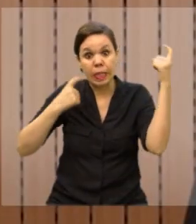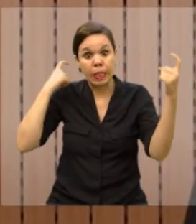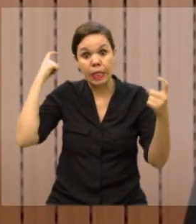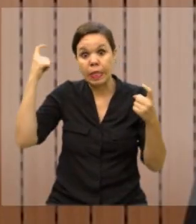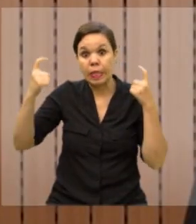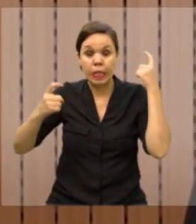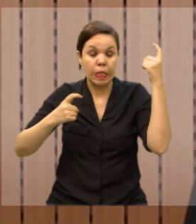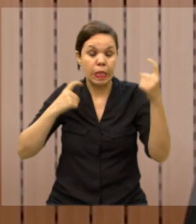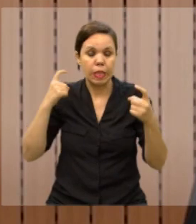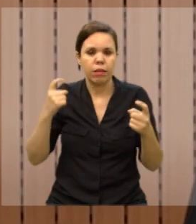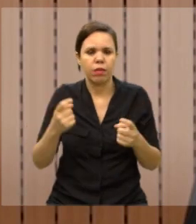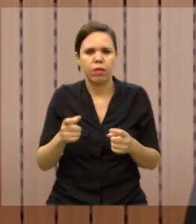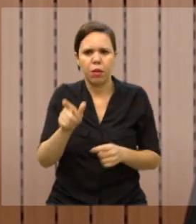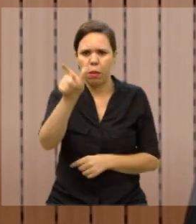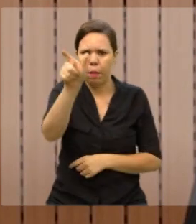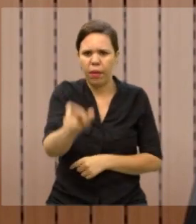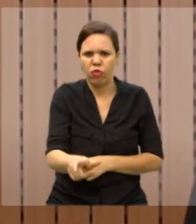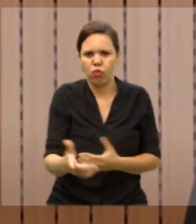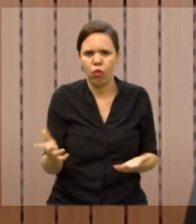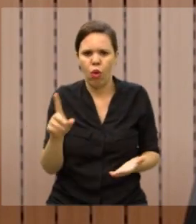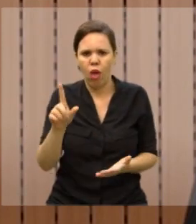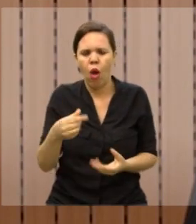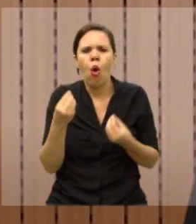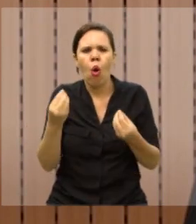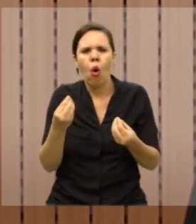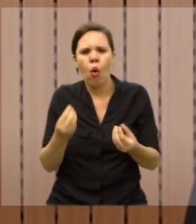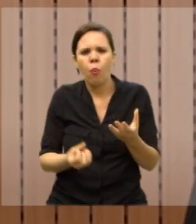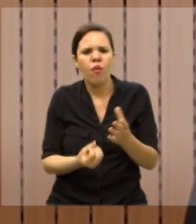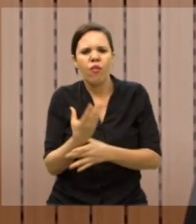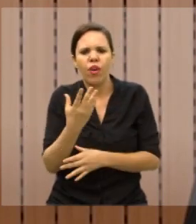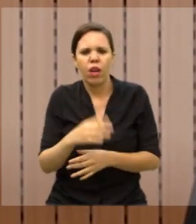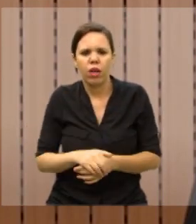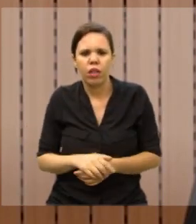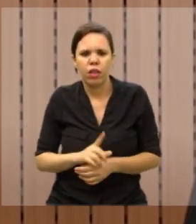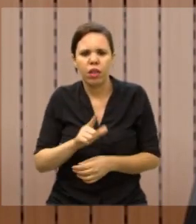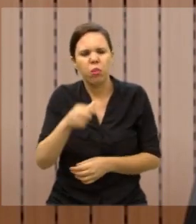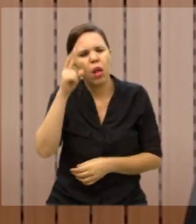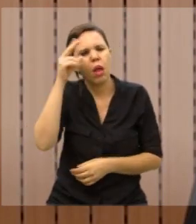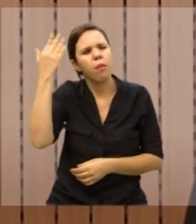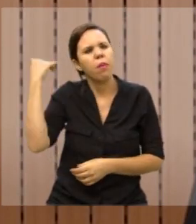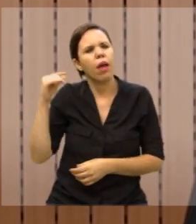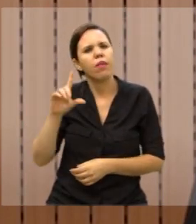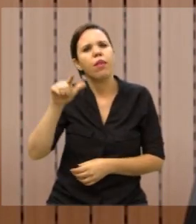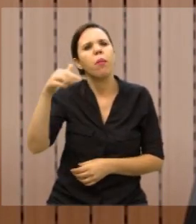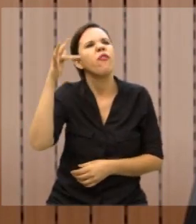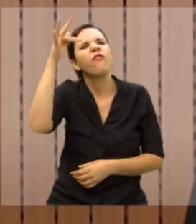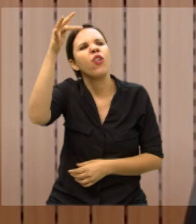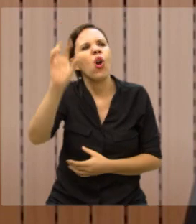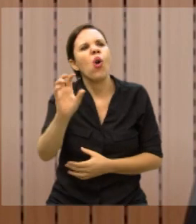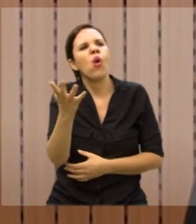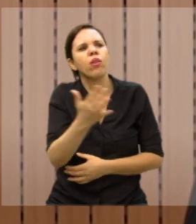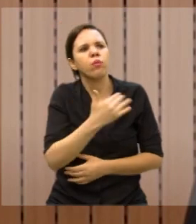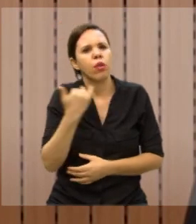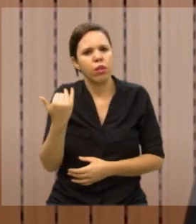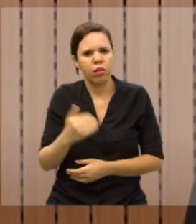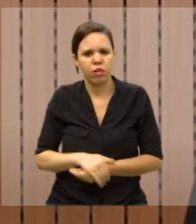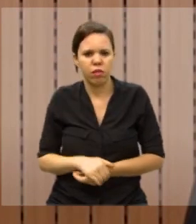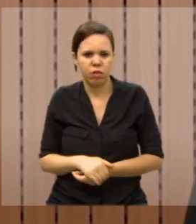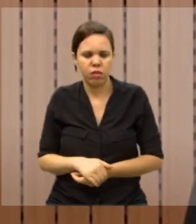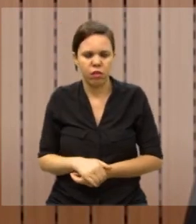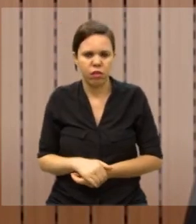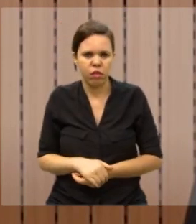preocupação do homem é saber como é que ele vai ser lembrado depois da sua partida,